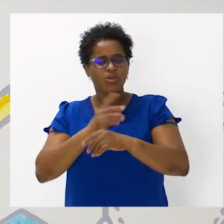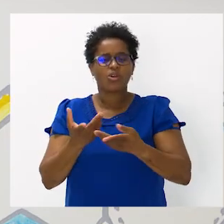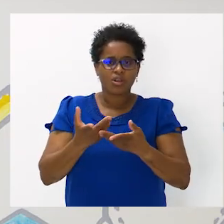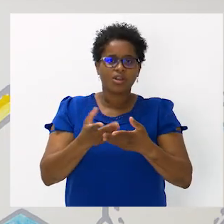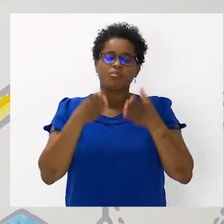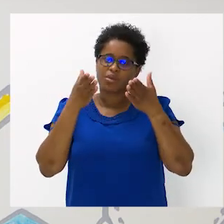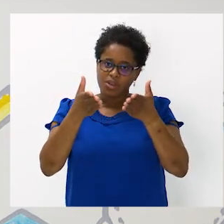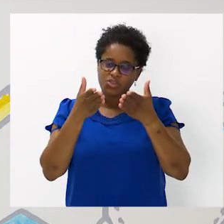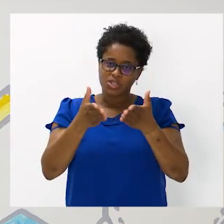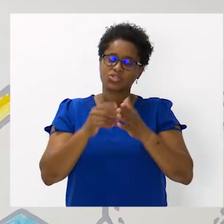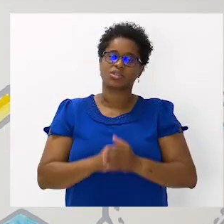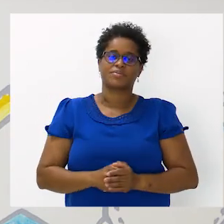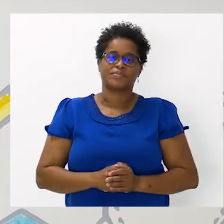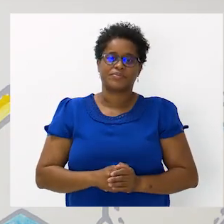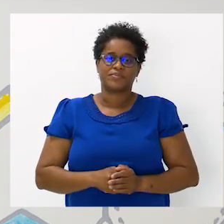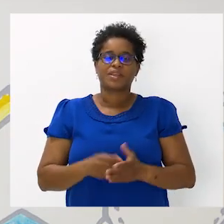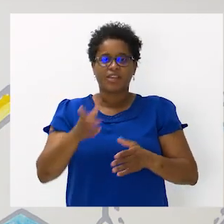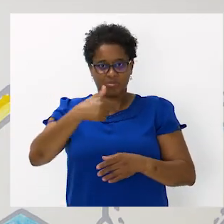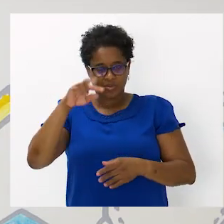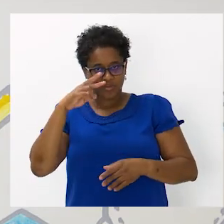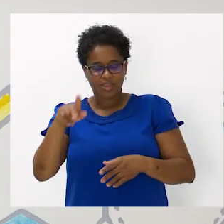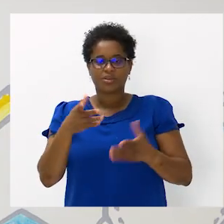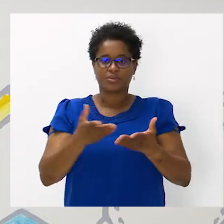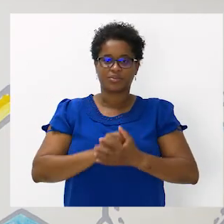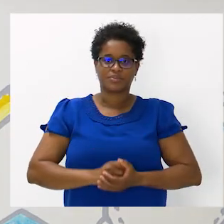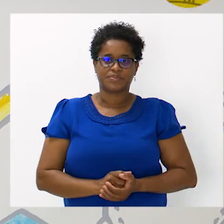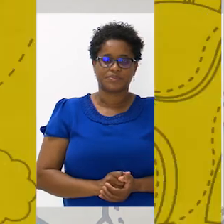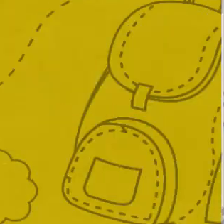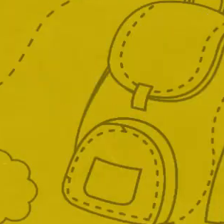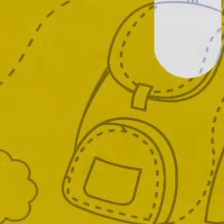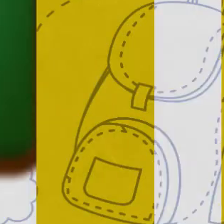professores, vão vos auxiliar. Vamos ver então?